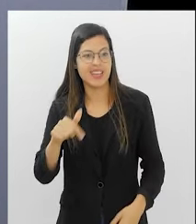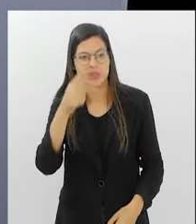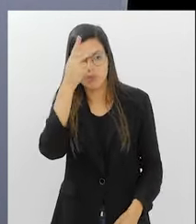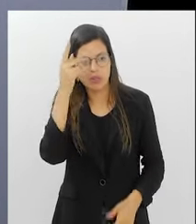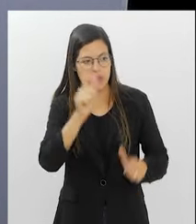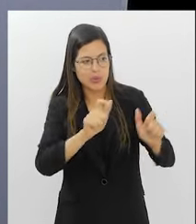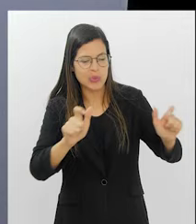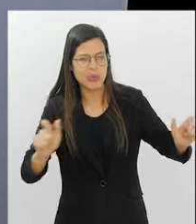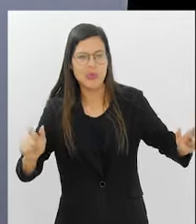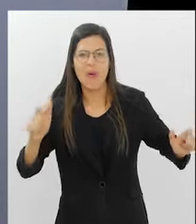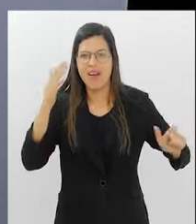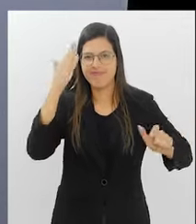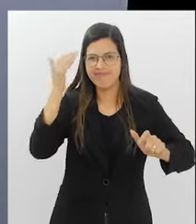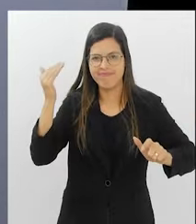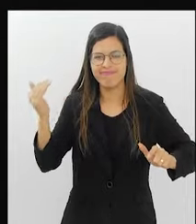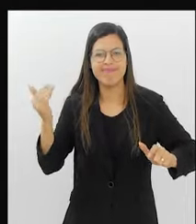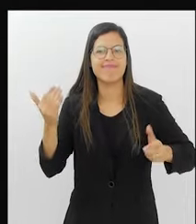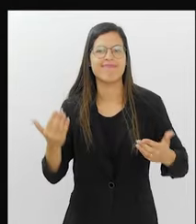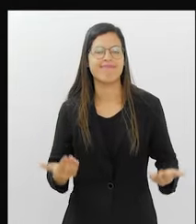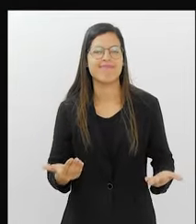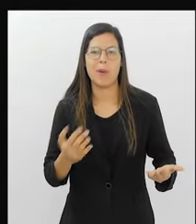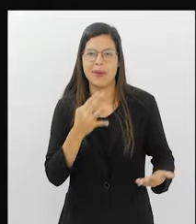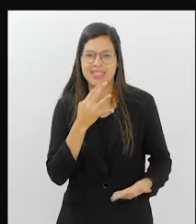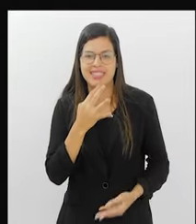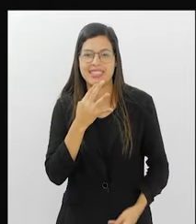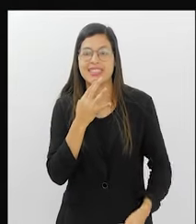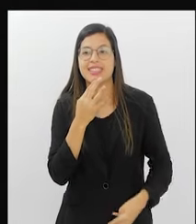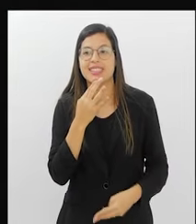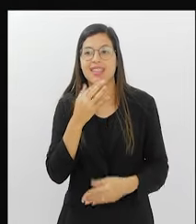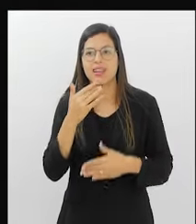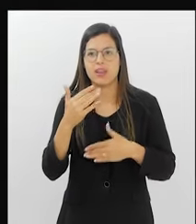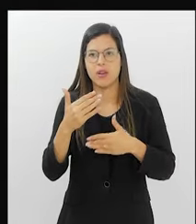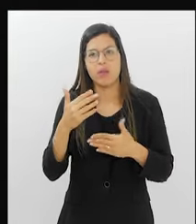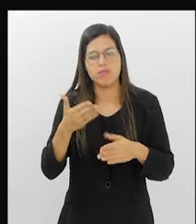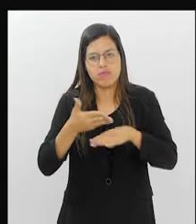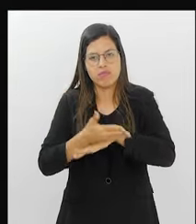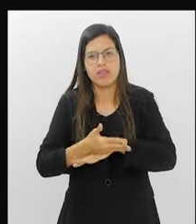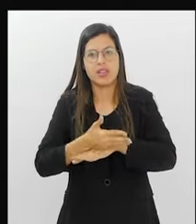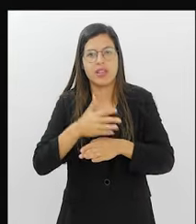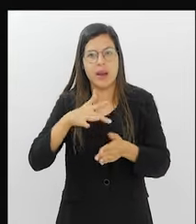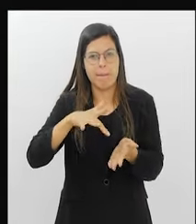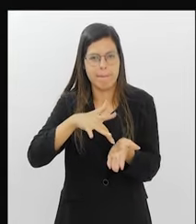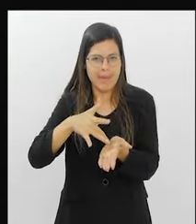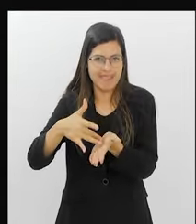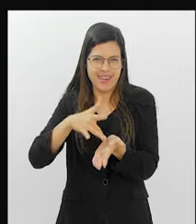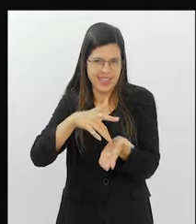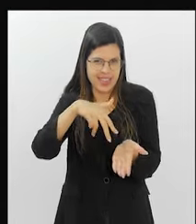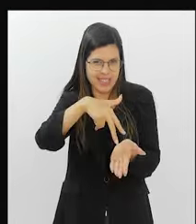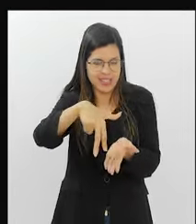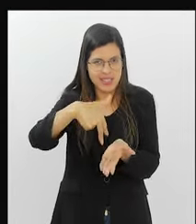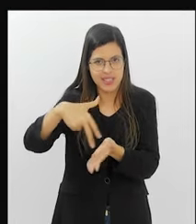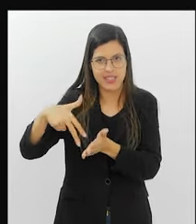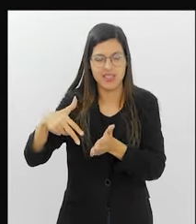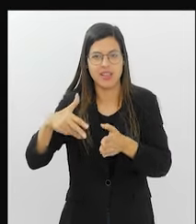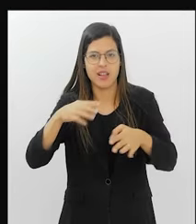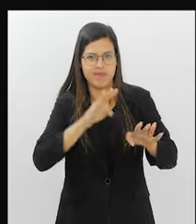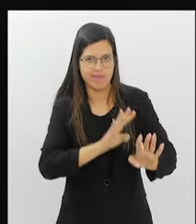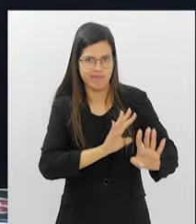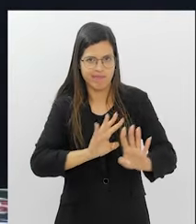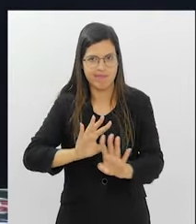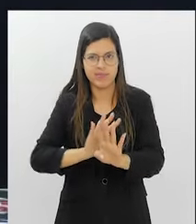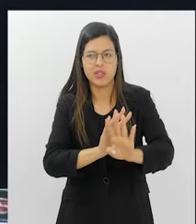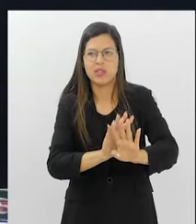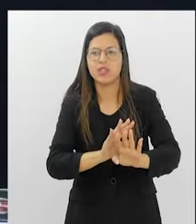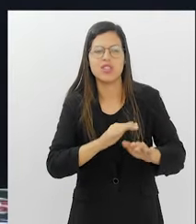assim umas pessoas e aí no processo Entrei como bailarina em comissão de frente de qual